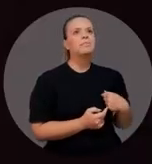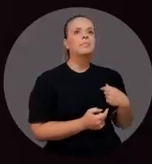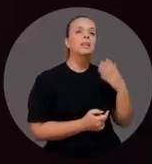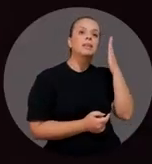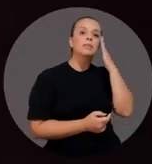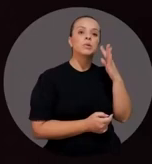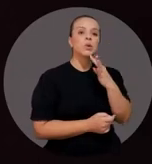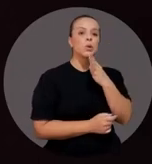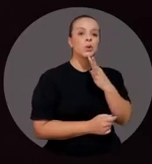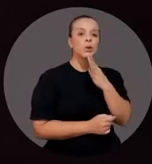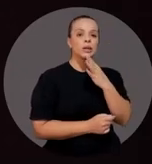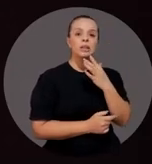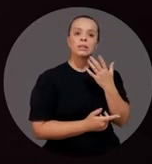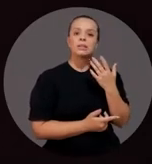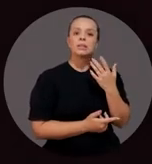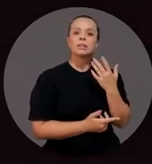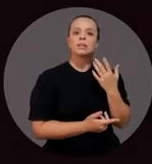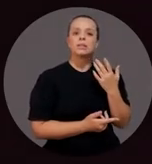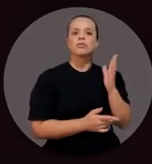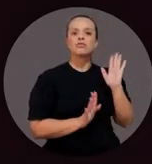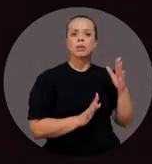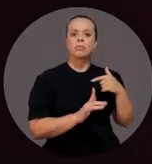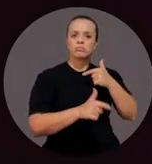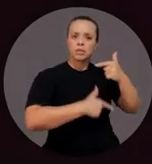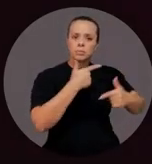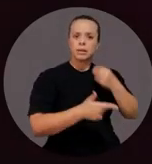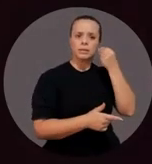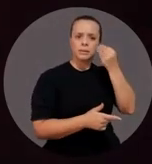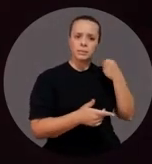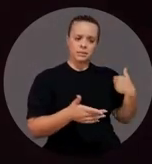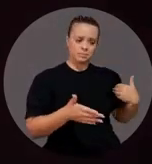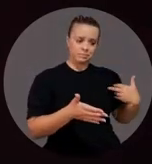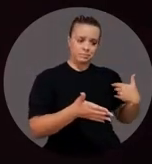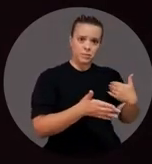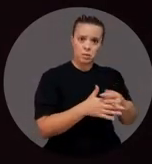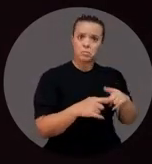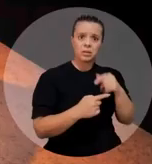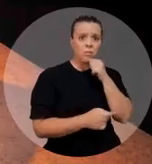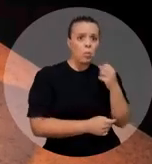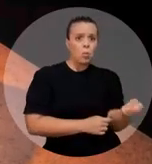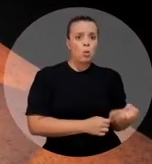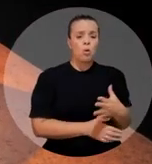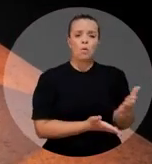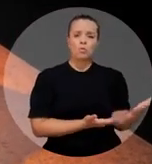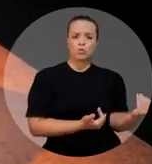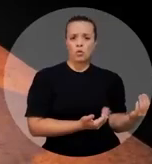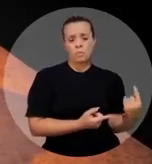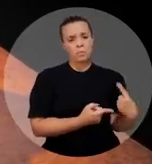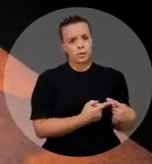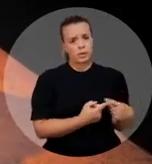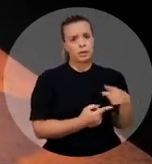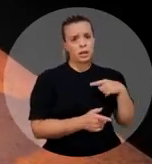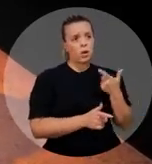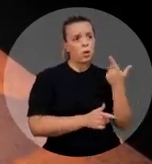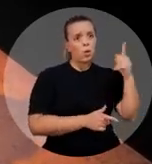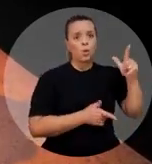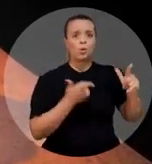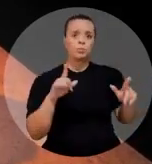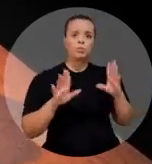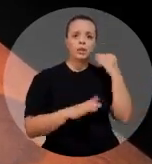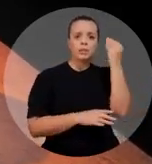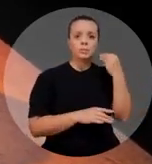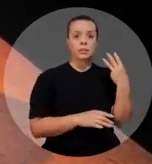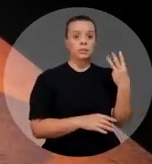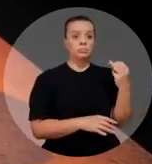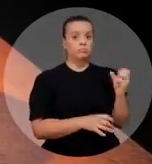um reconhecimento que, por mais que a gente tenha anos de mercado, a gente ainda é novo nesse mercado, no sentido de que já tem outros realizadores com